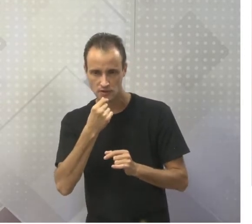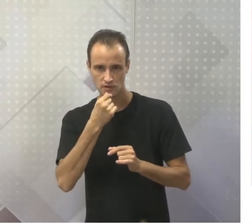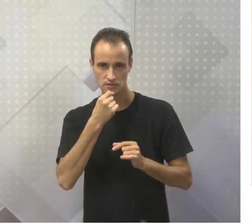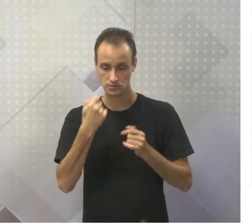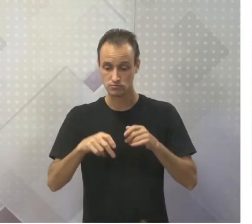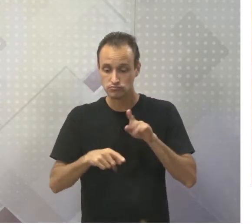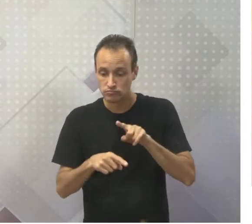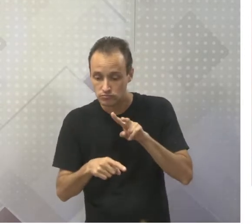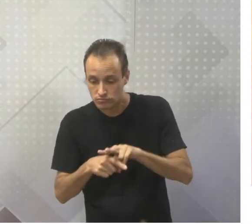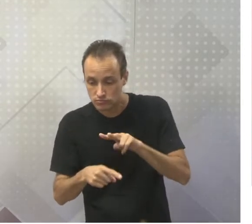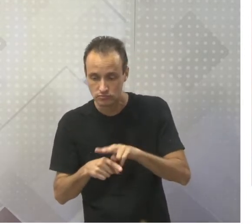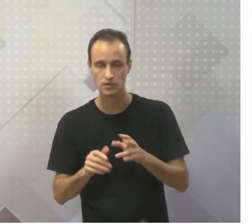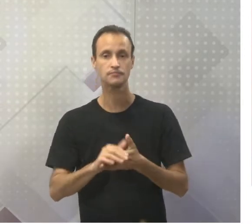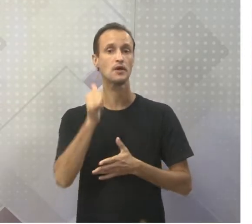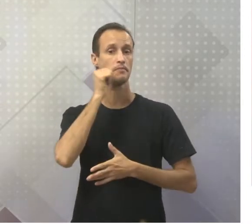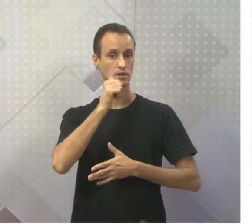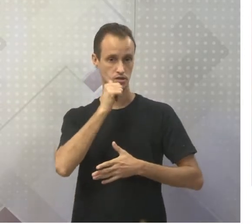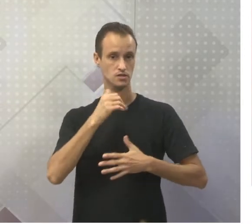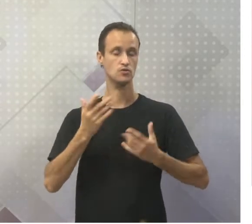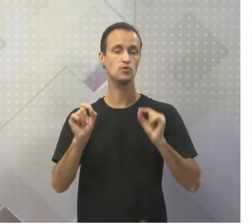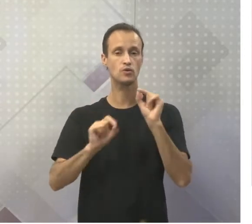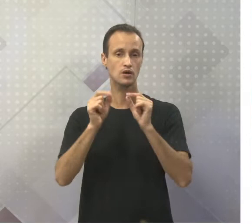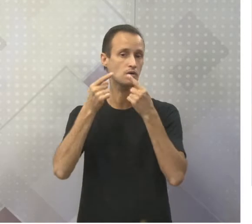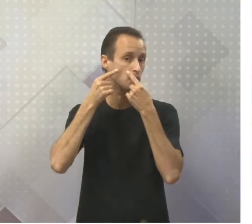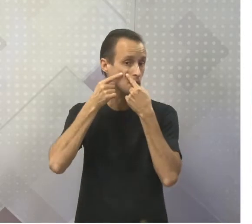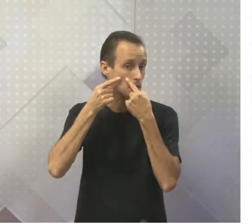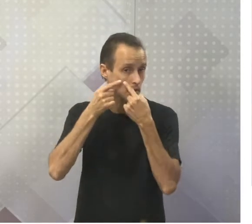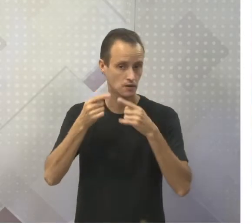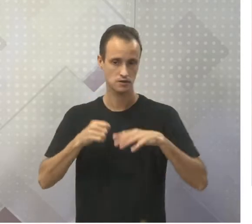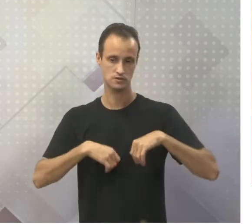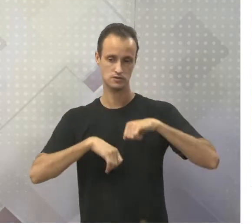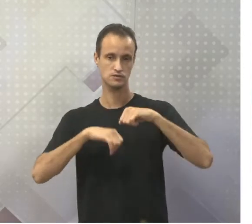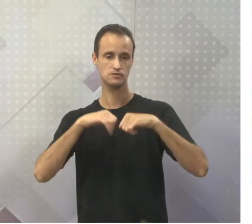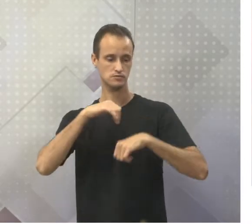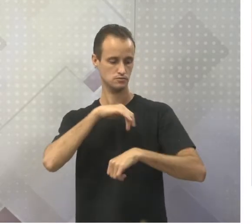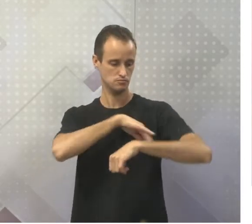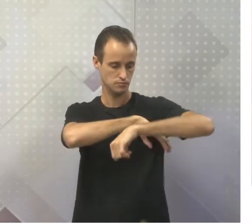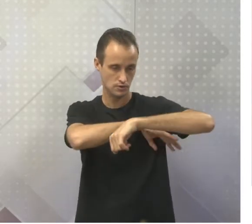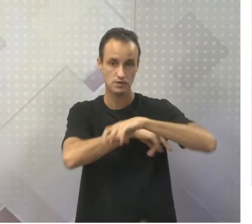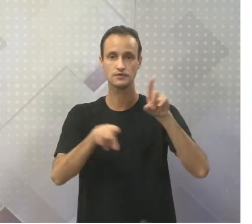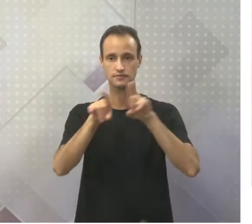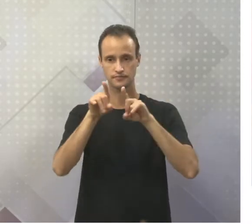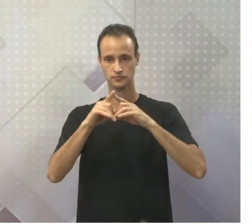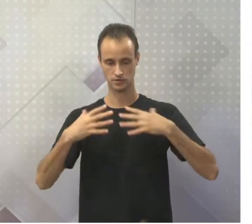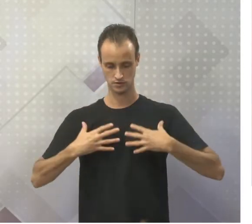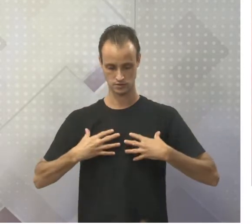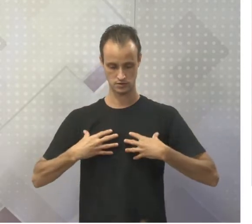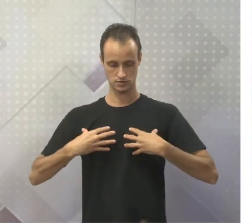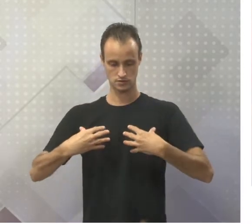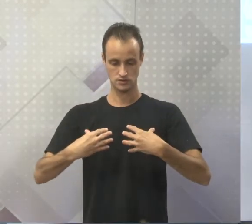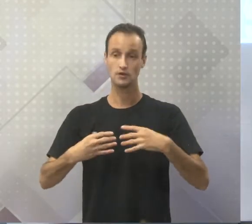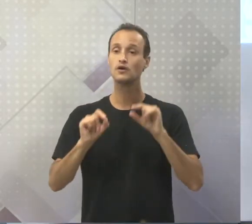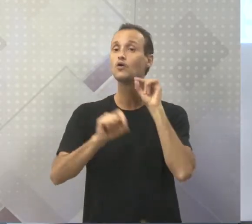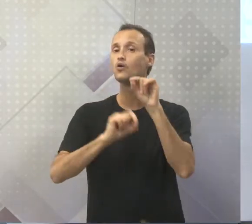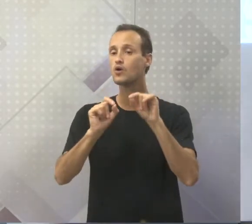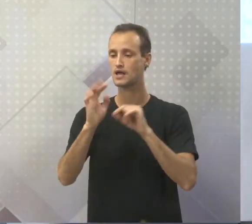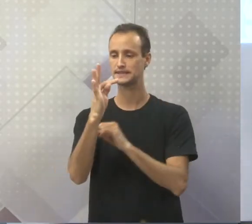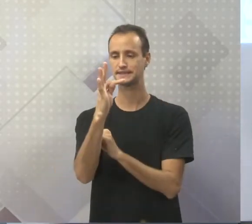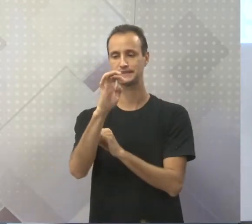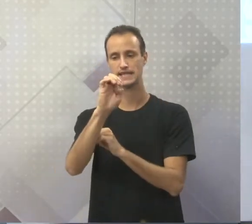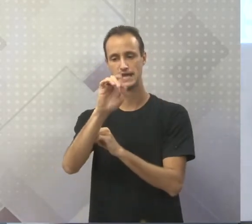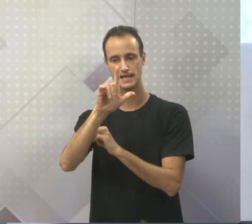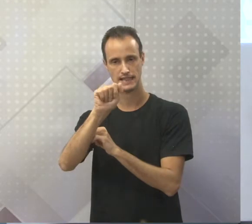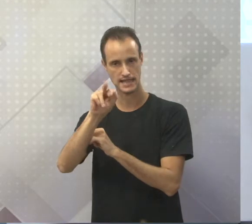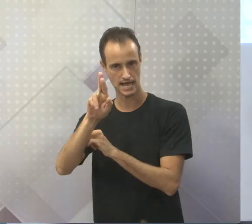com força, né? Crescimento de pelos, desenvolvimento das mamas, que a gente chama de telarca. A menina